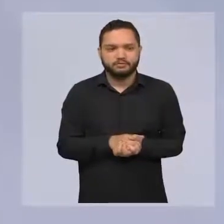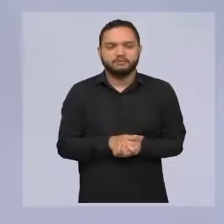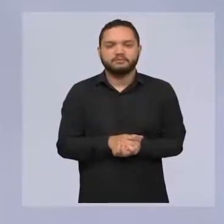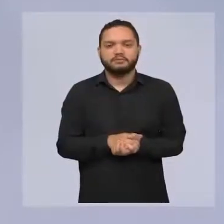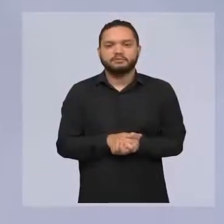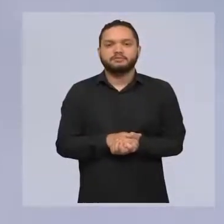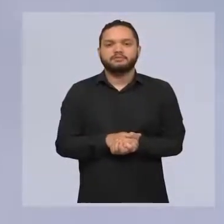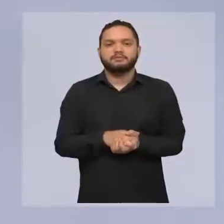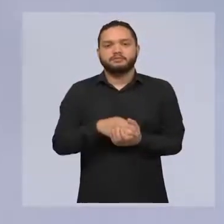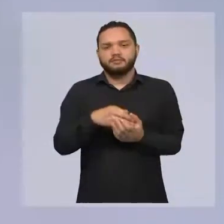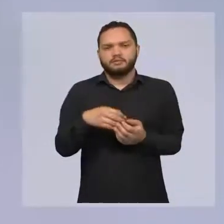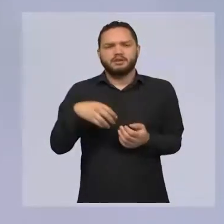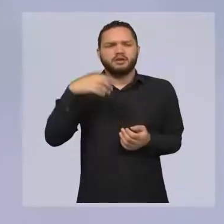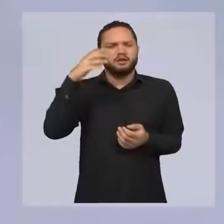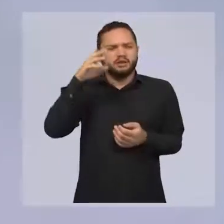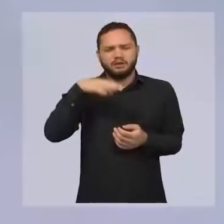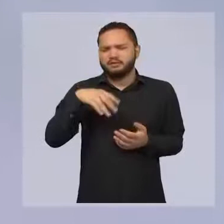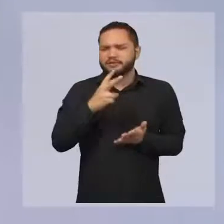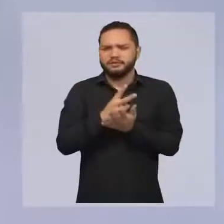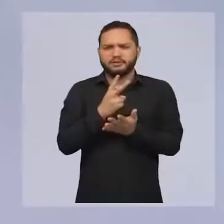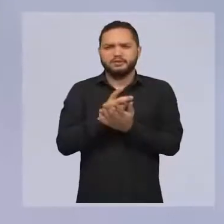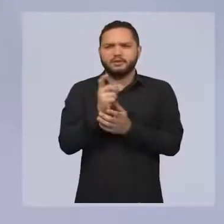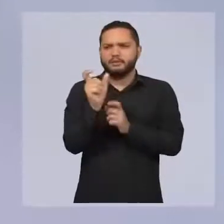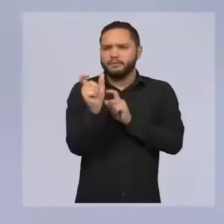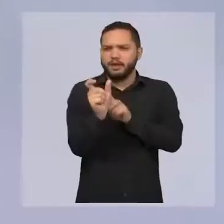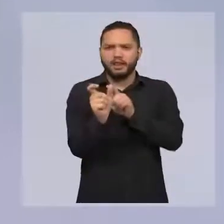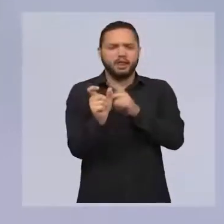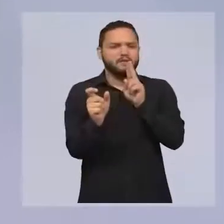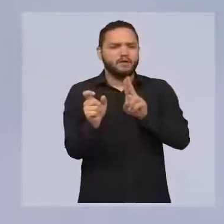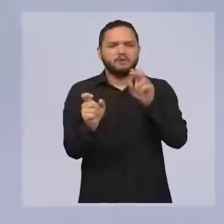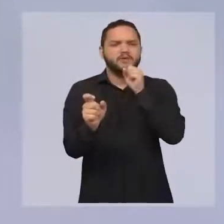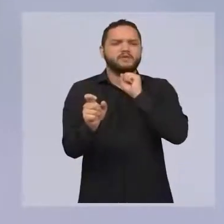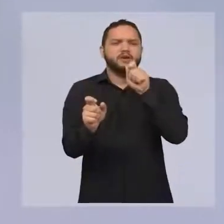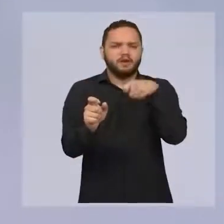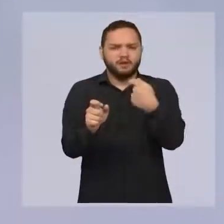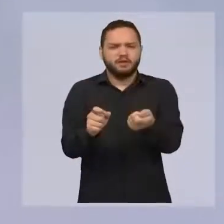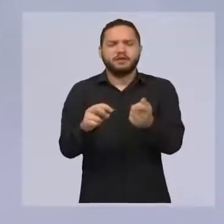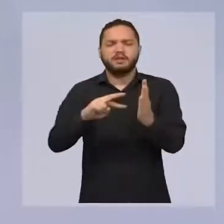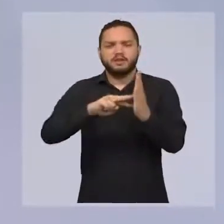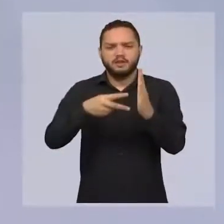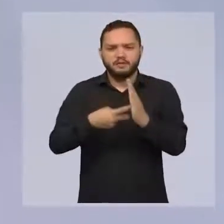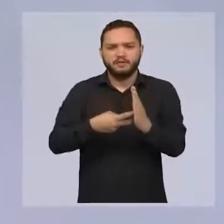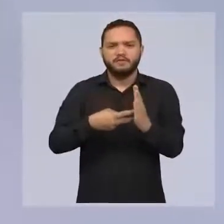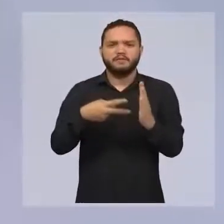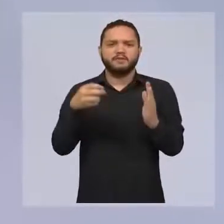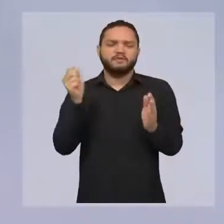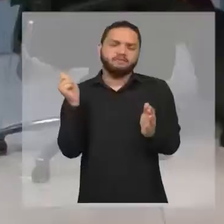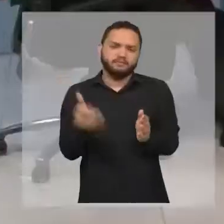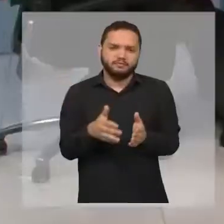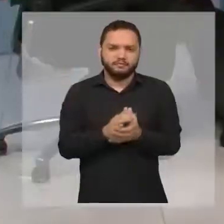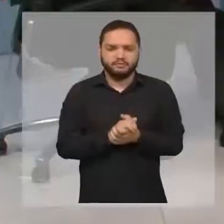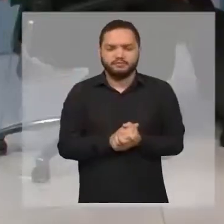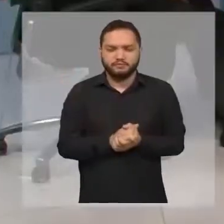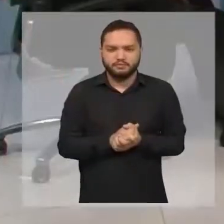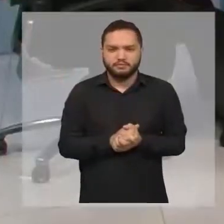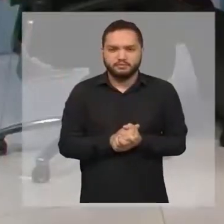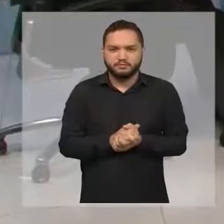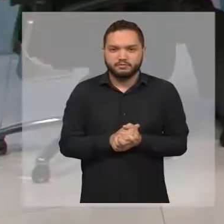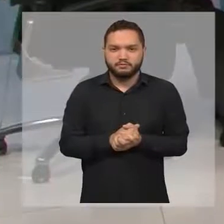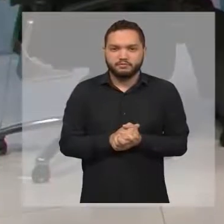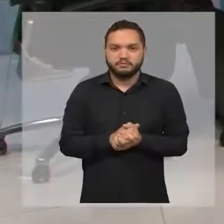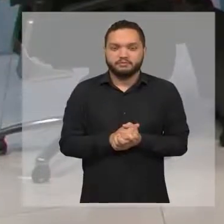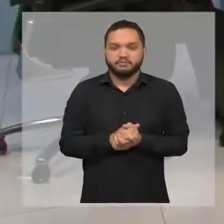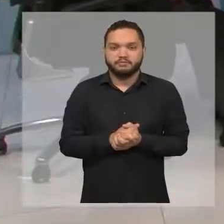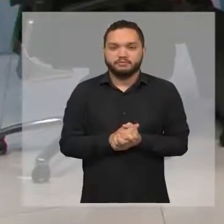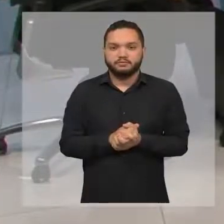me entendo que se faz política dessa maneira. Velha, nova, noviça, tudo igual. E a variação de partido